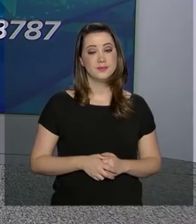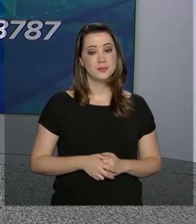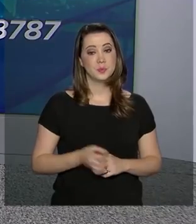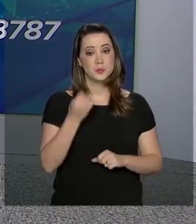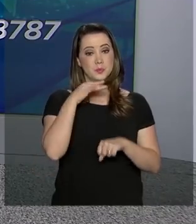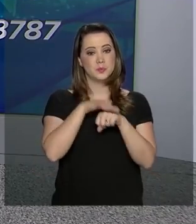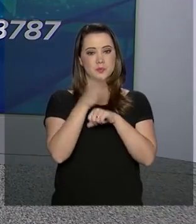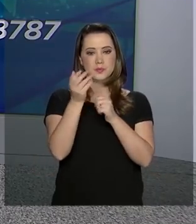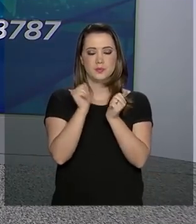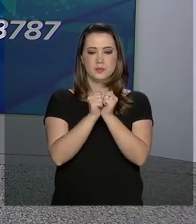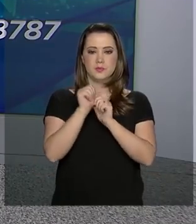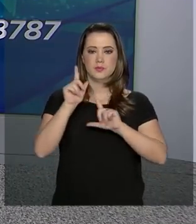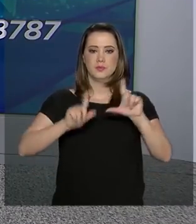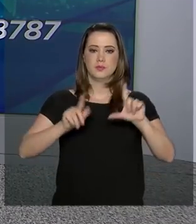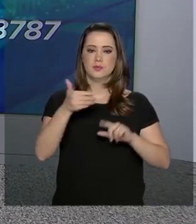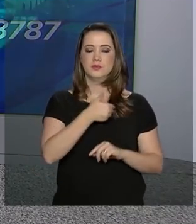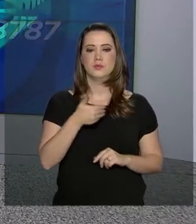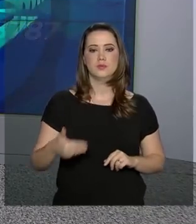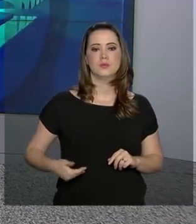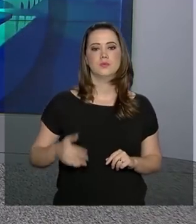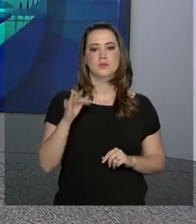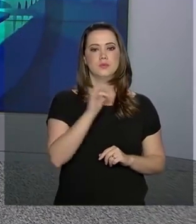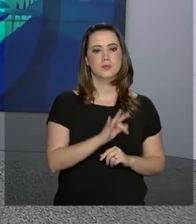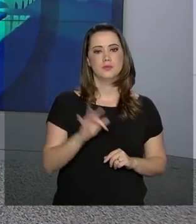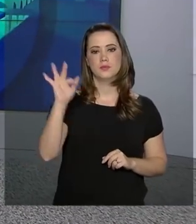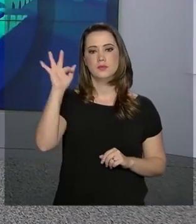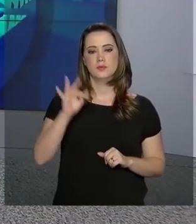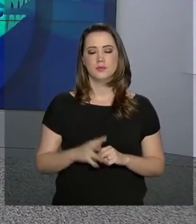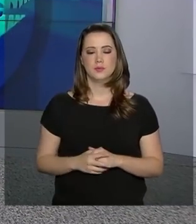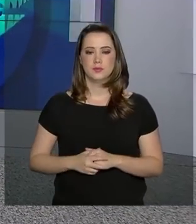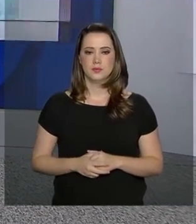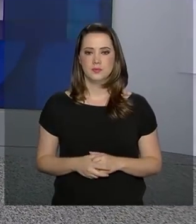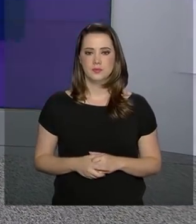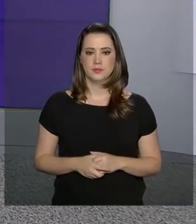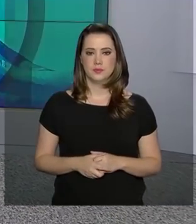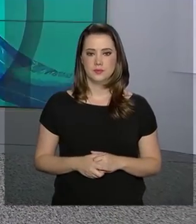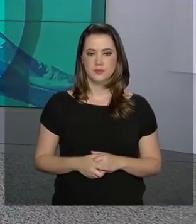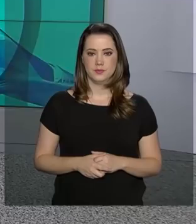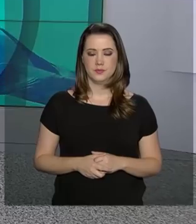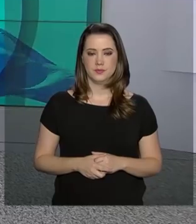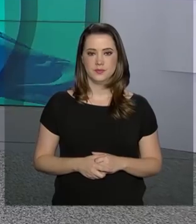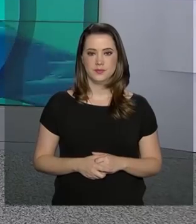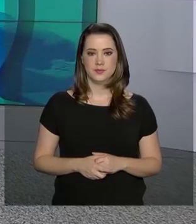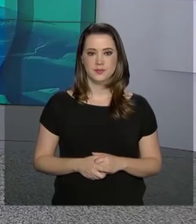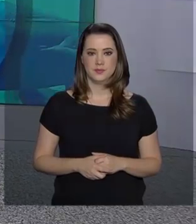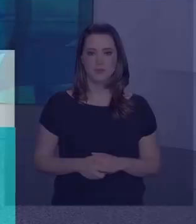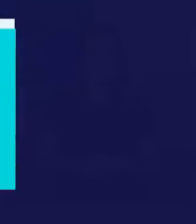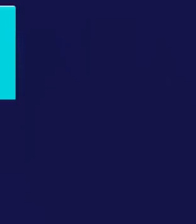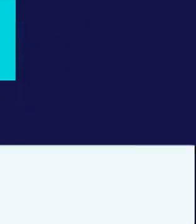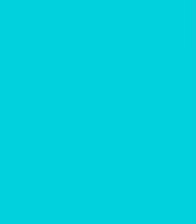998-67-8787. Uma boa noite para você e continue com a gente aqui na NBR, a TV do governo federal.